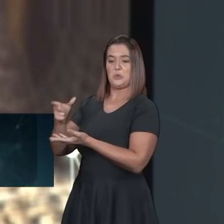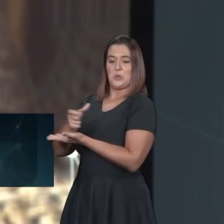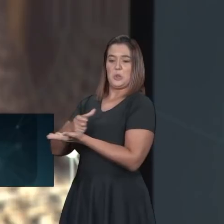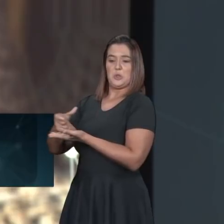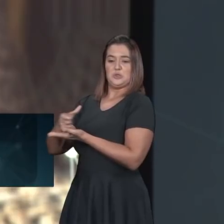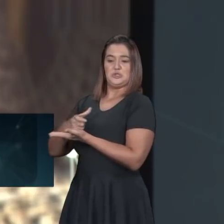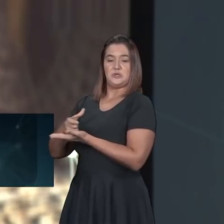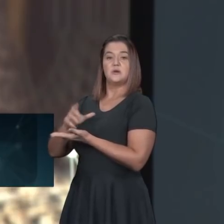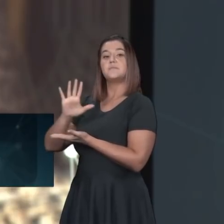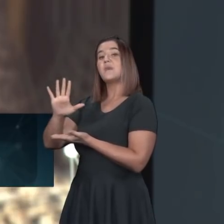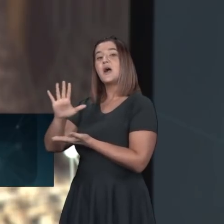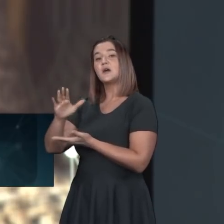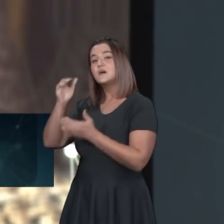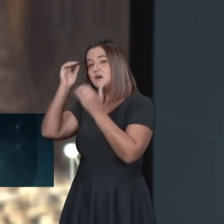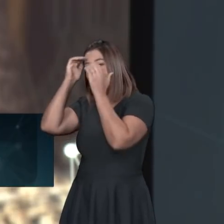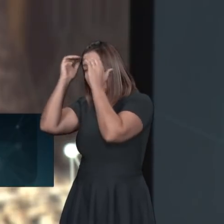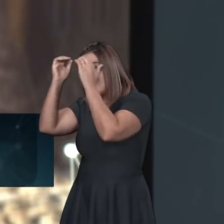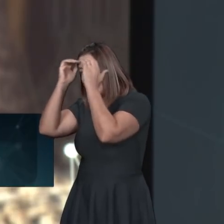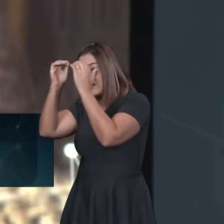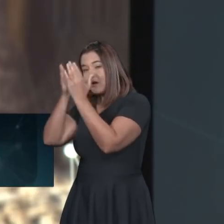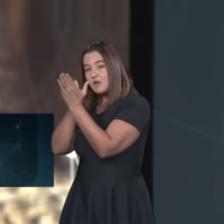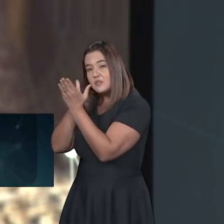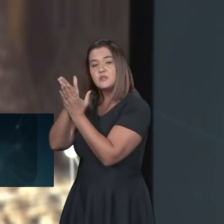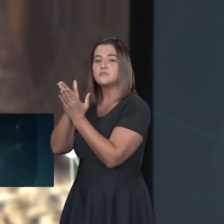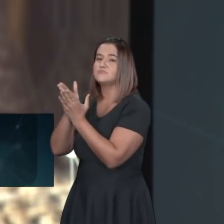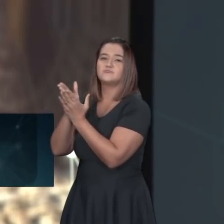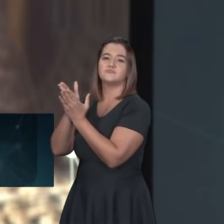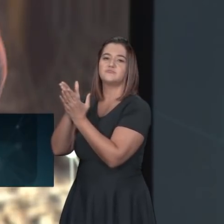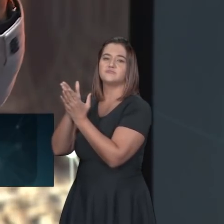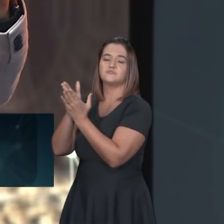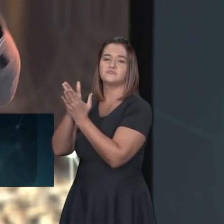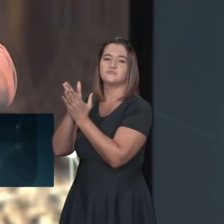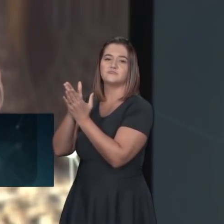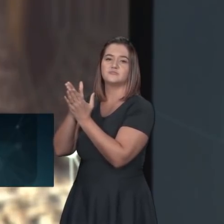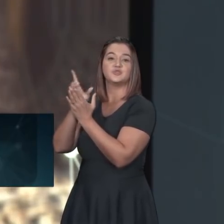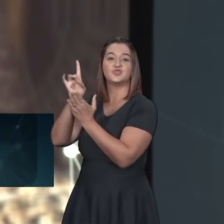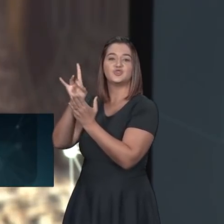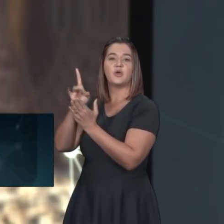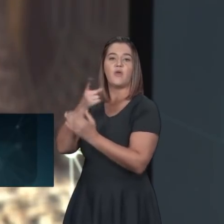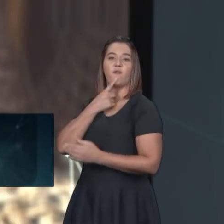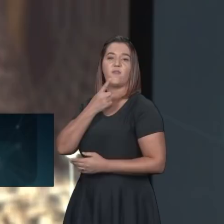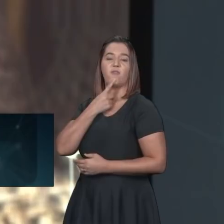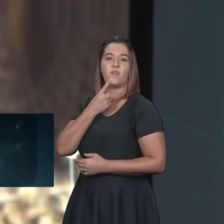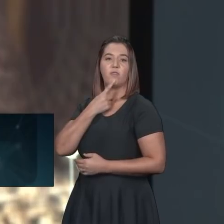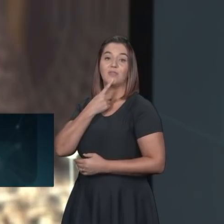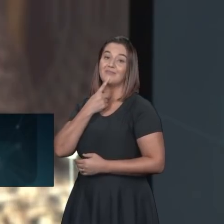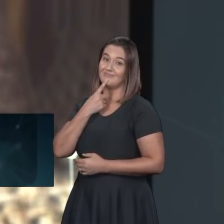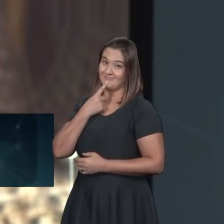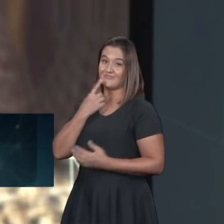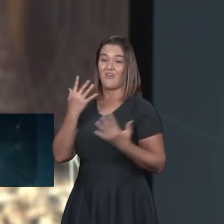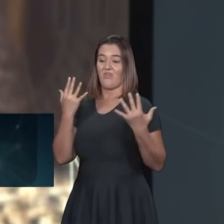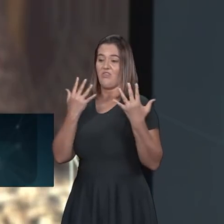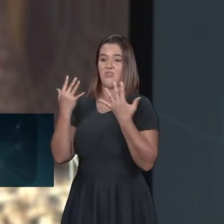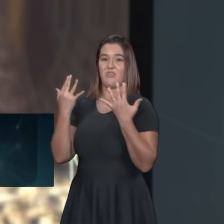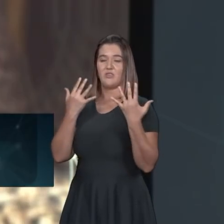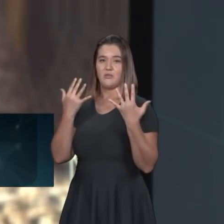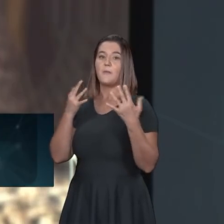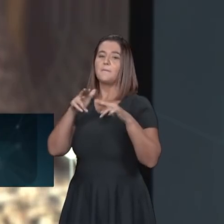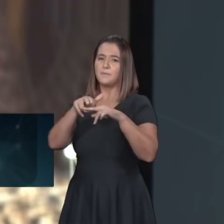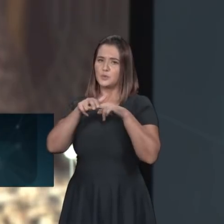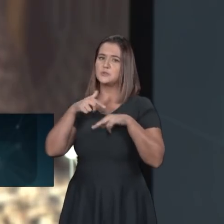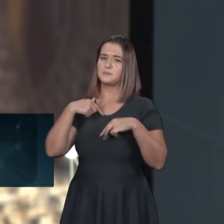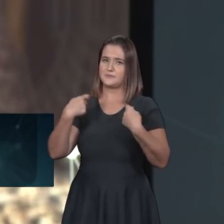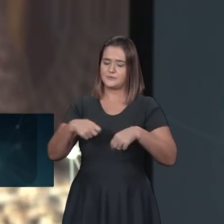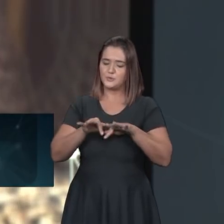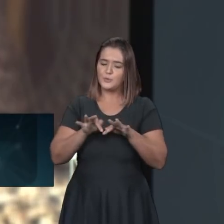não segue com precisão e alegria a verdade que ele possui. Perceberam? Eu tenho que ter humildade